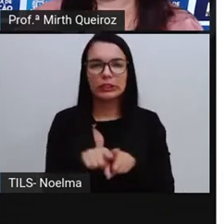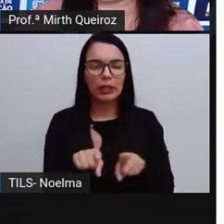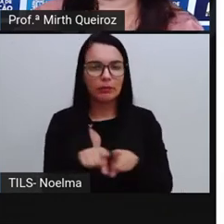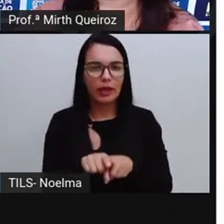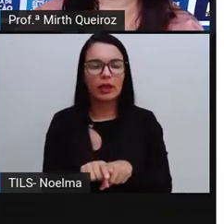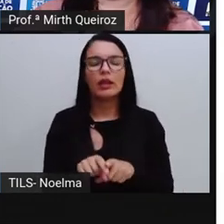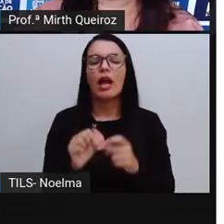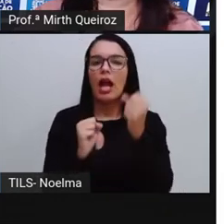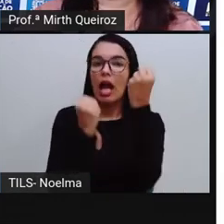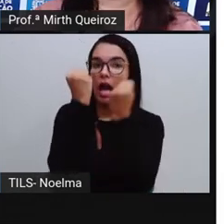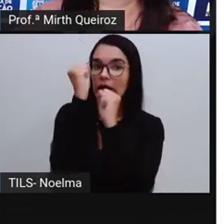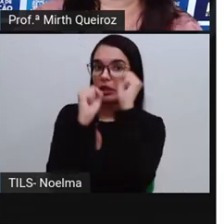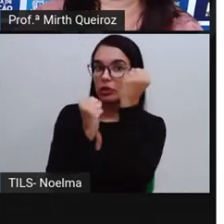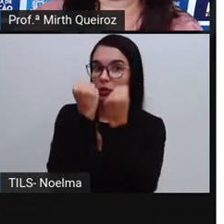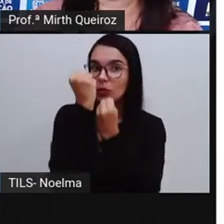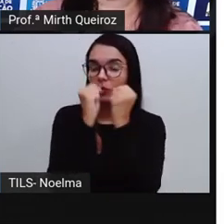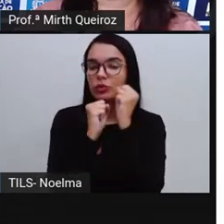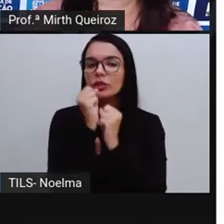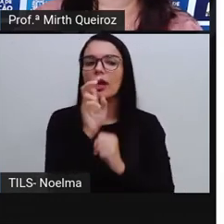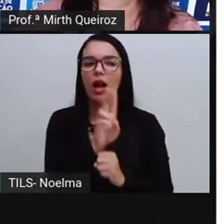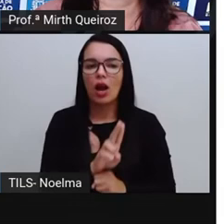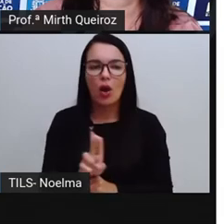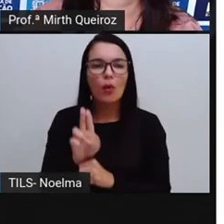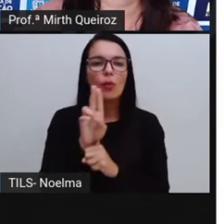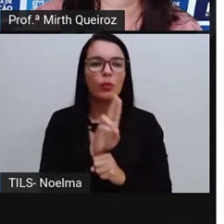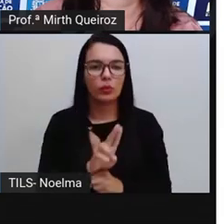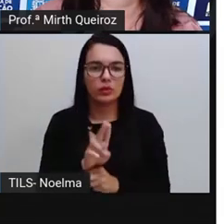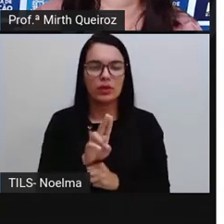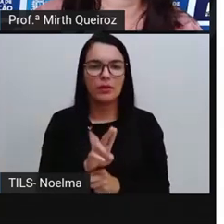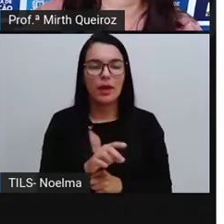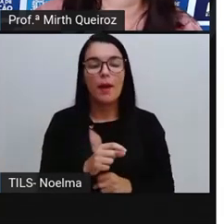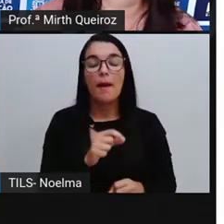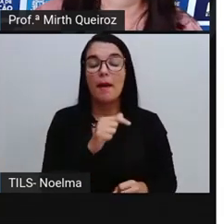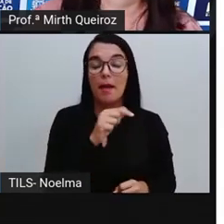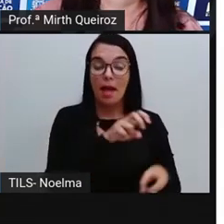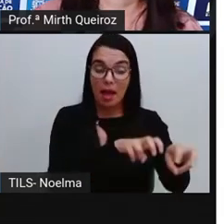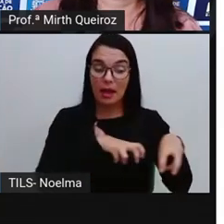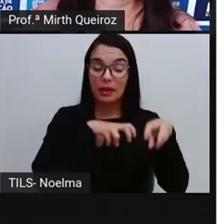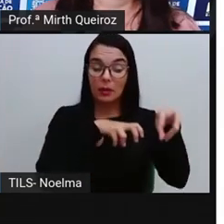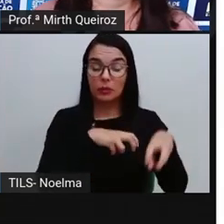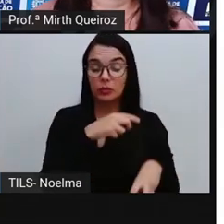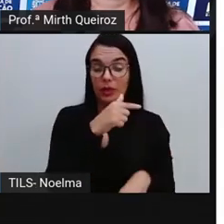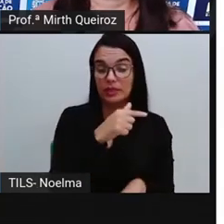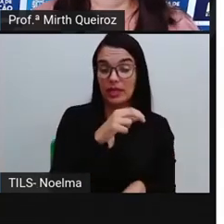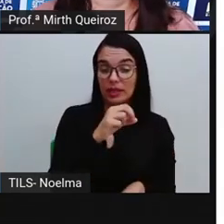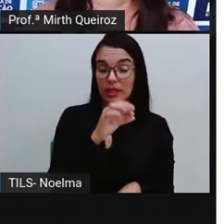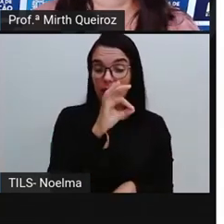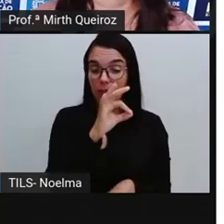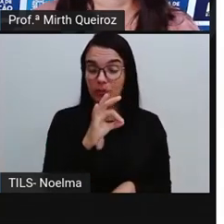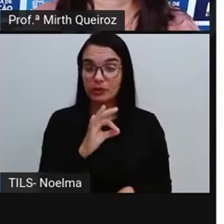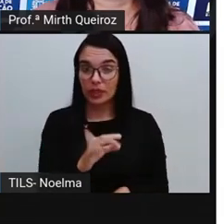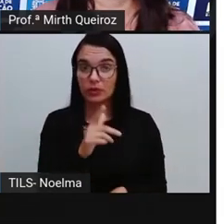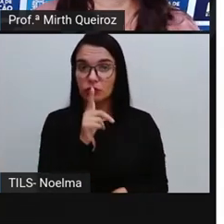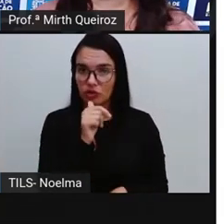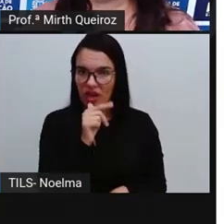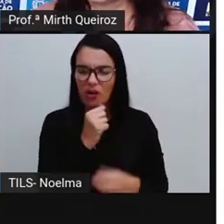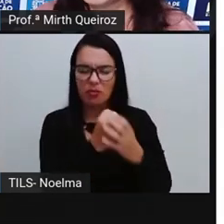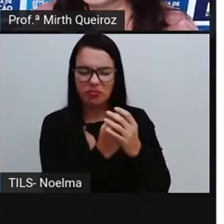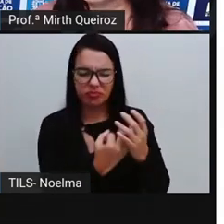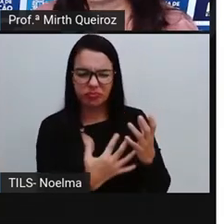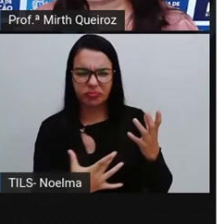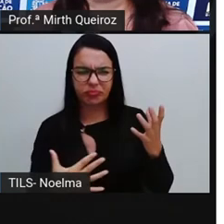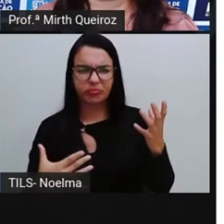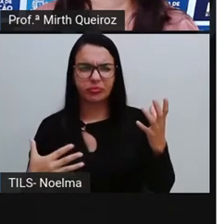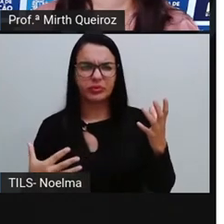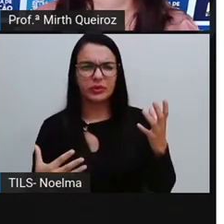mais água do que a indústria a gente viu que setenta por cento do que gasta mundialmente de água é na agricultura a indústria